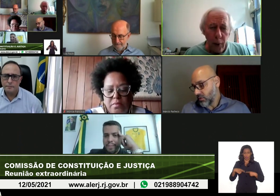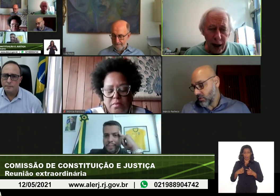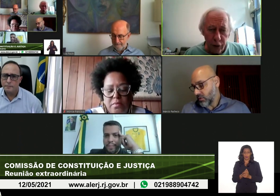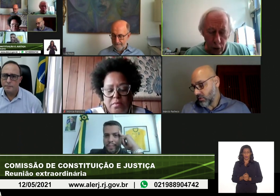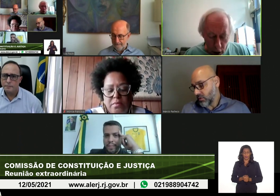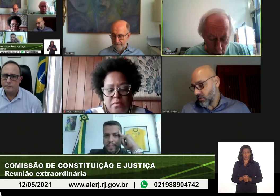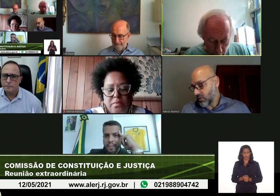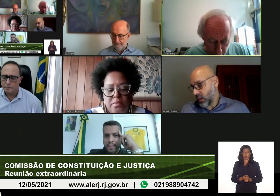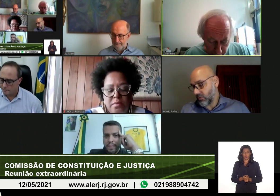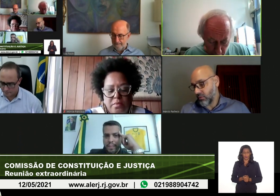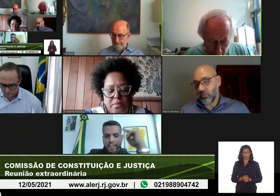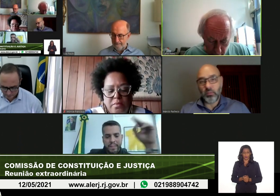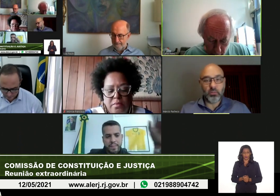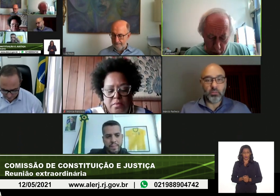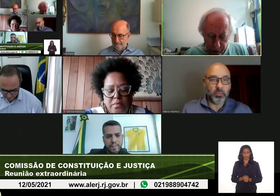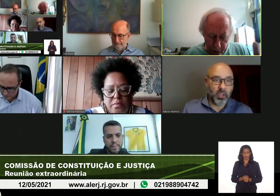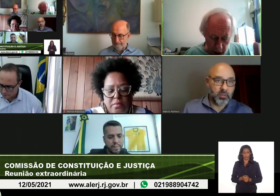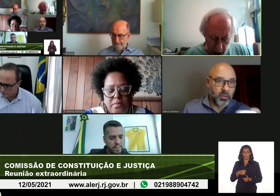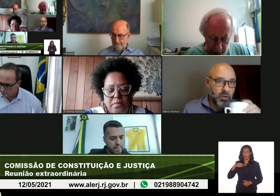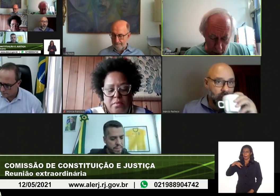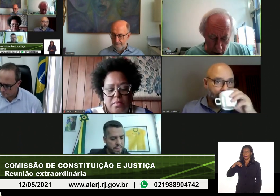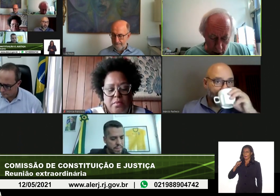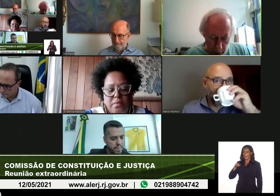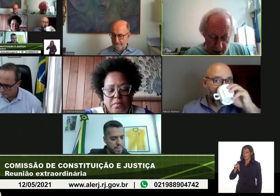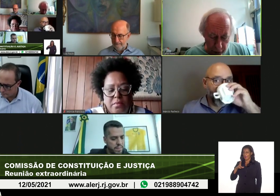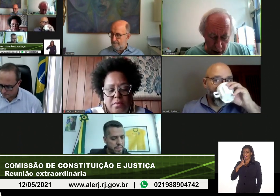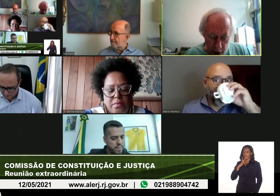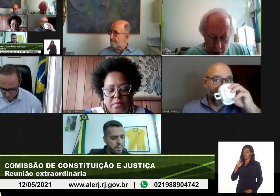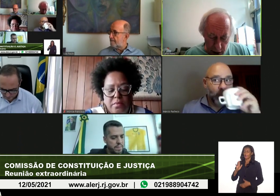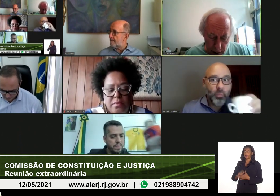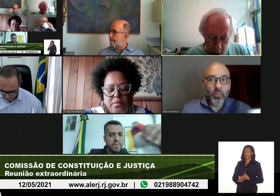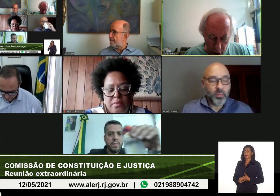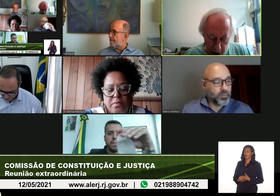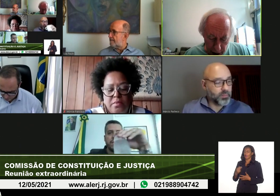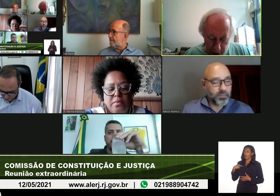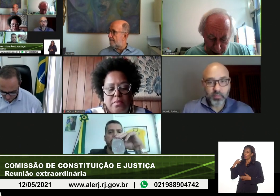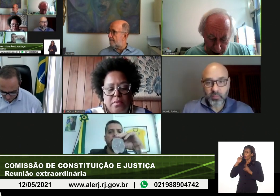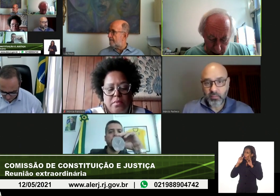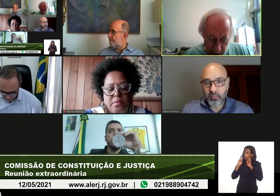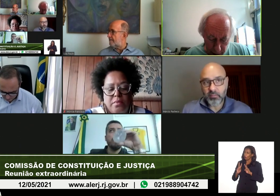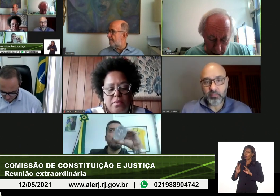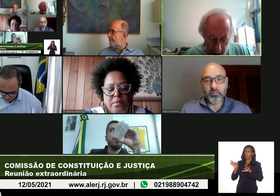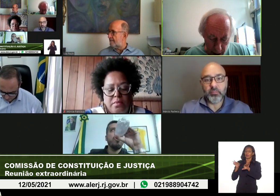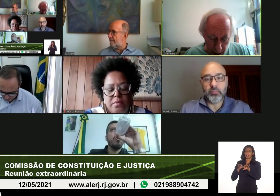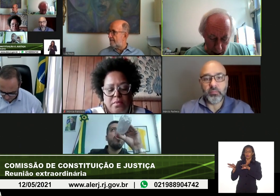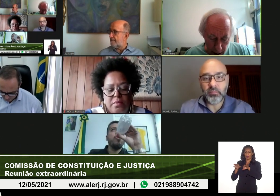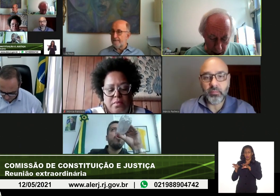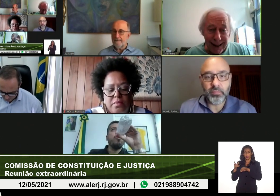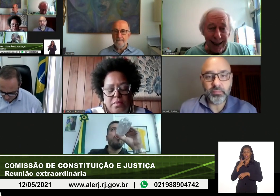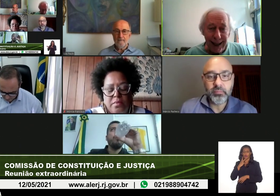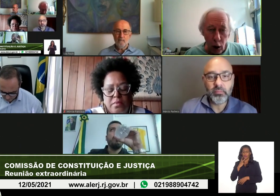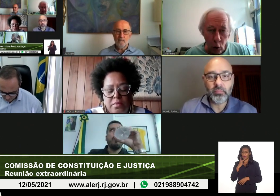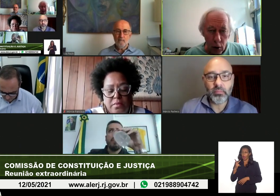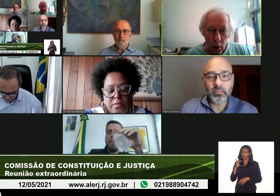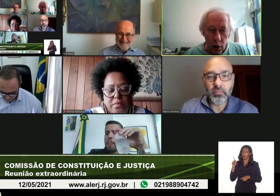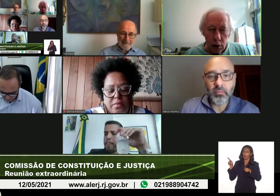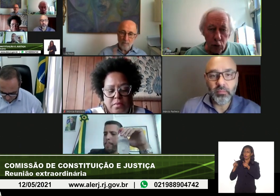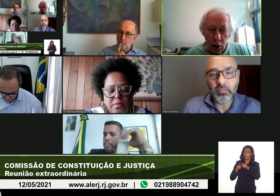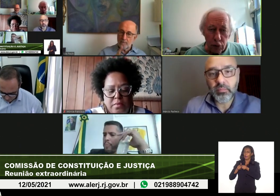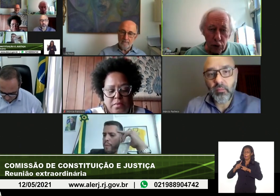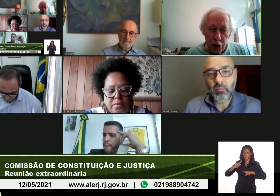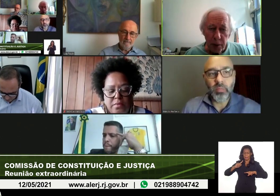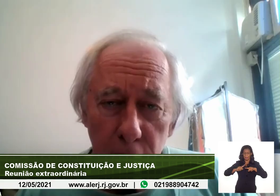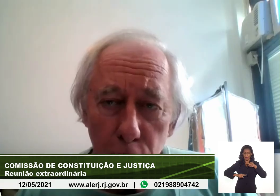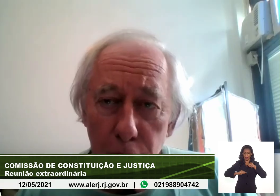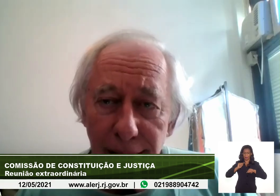Ô Márcio, eu vejo que deputado. Eu sou favorável. Mas eu vejo que esse projeto fala também material.